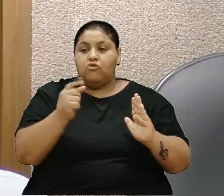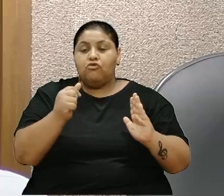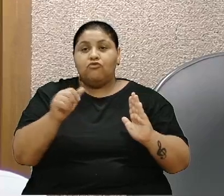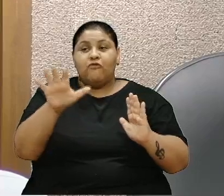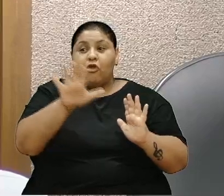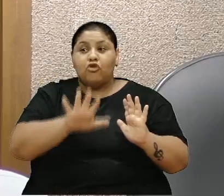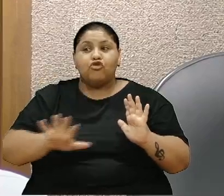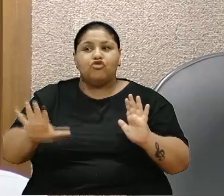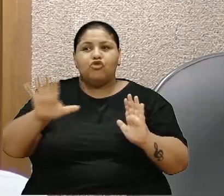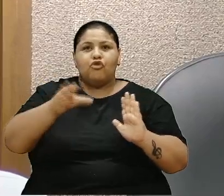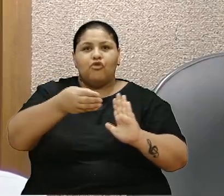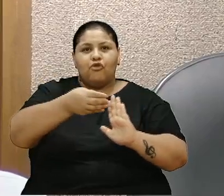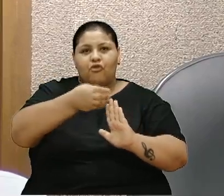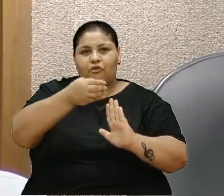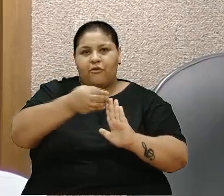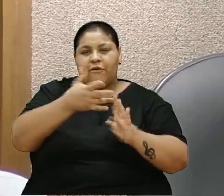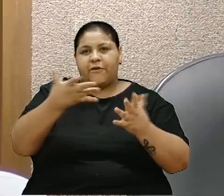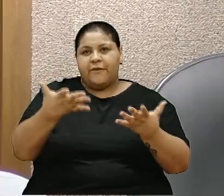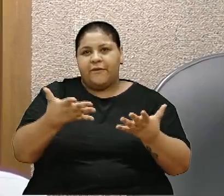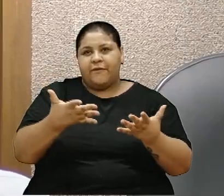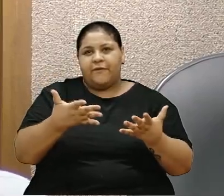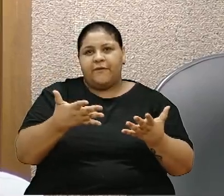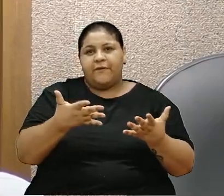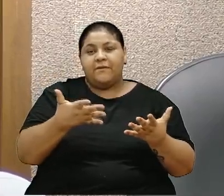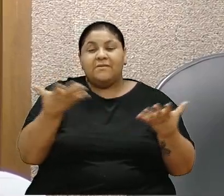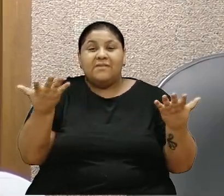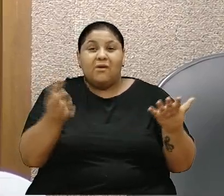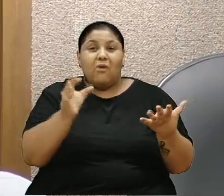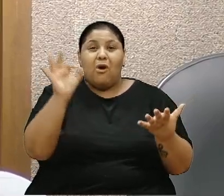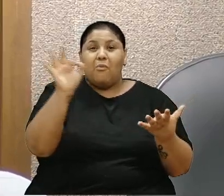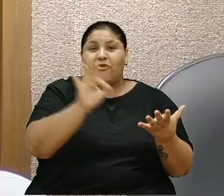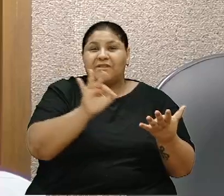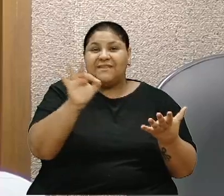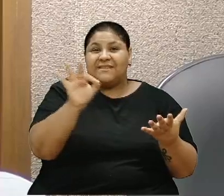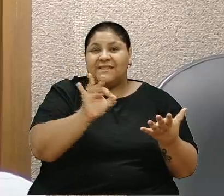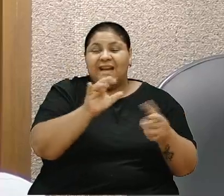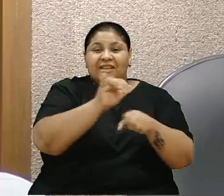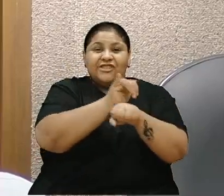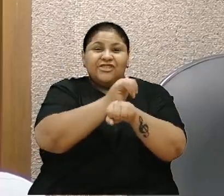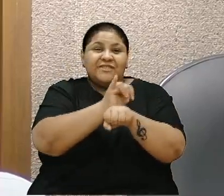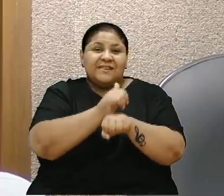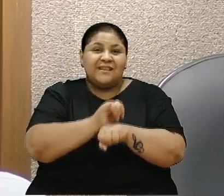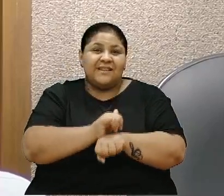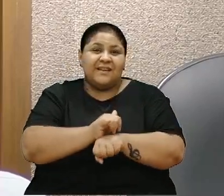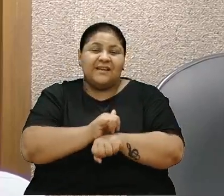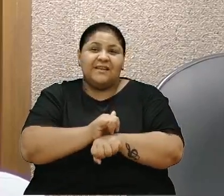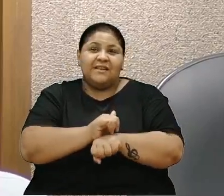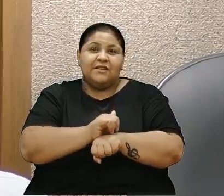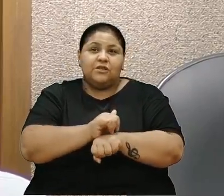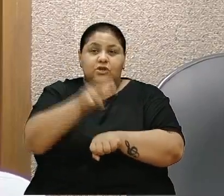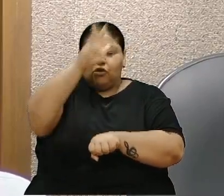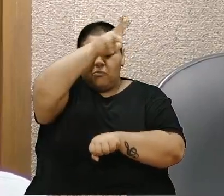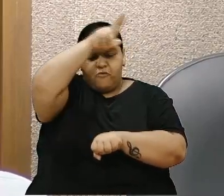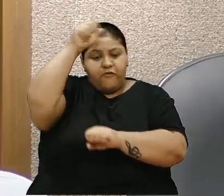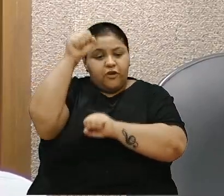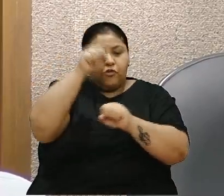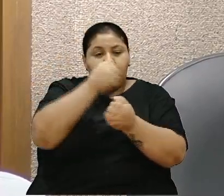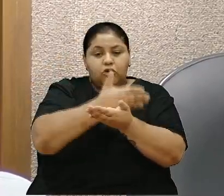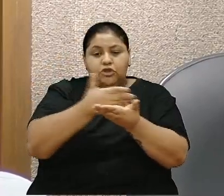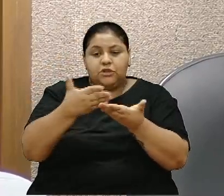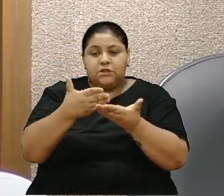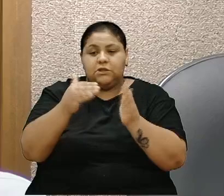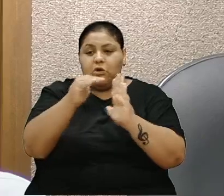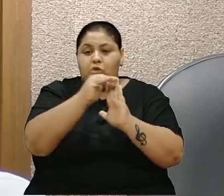né? Então, a margem de manobra que um prefeito tem do ponto de vista de executar um programa de governo, ele já entra